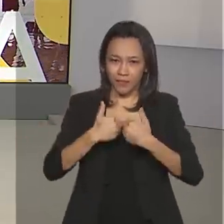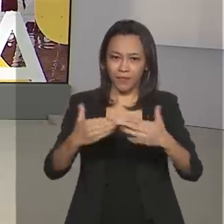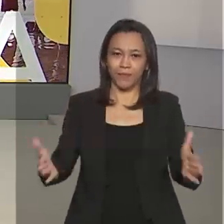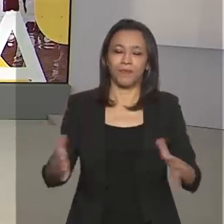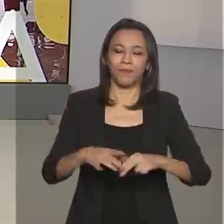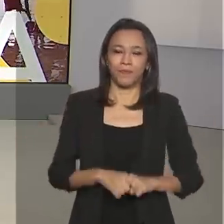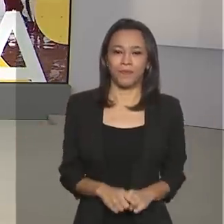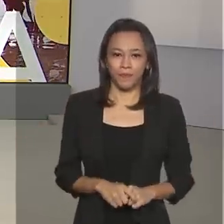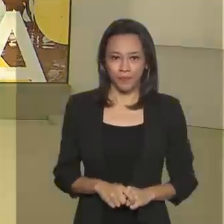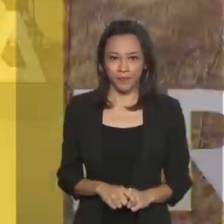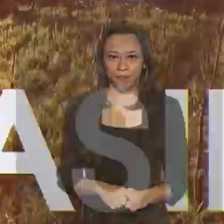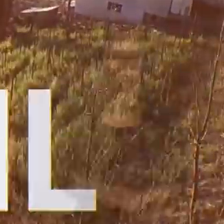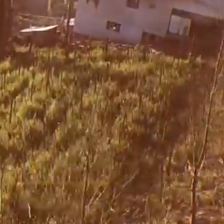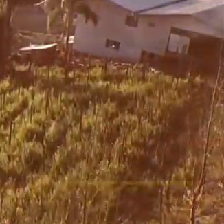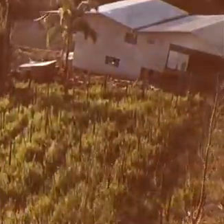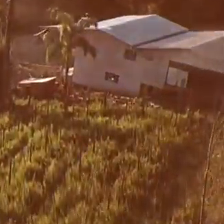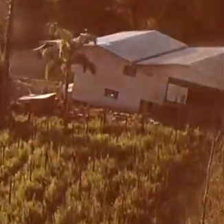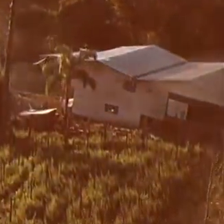começa agora.